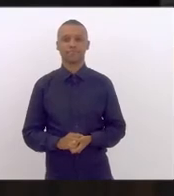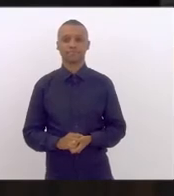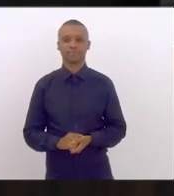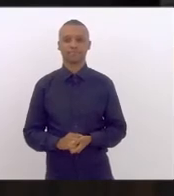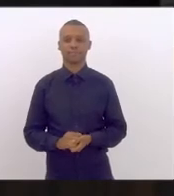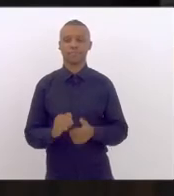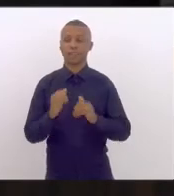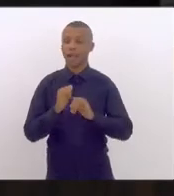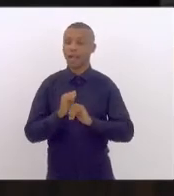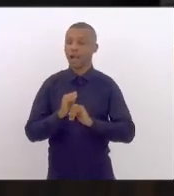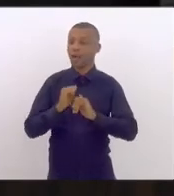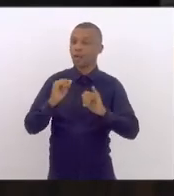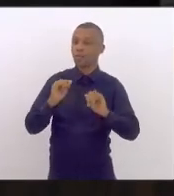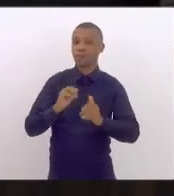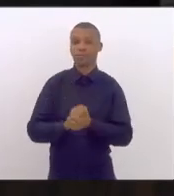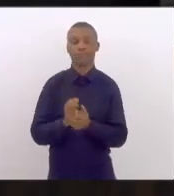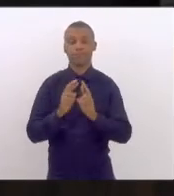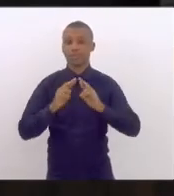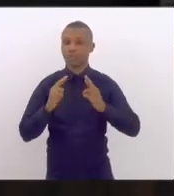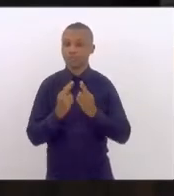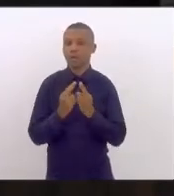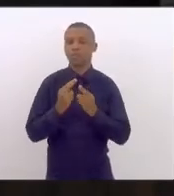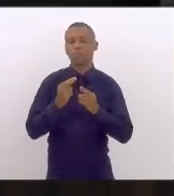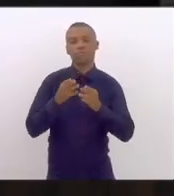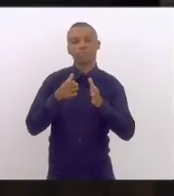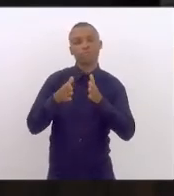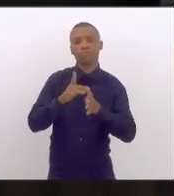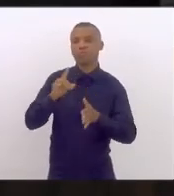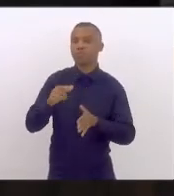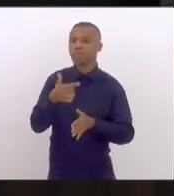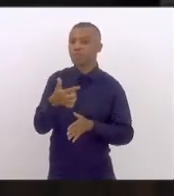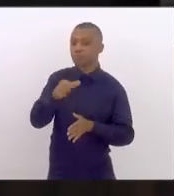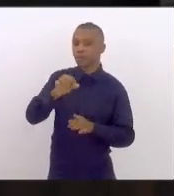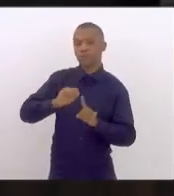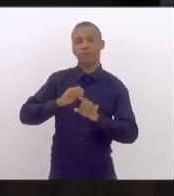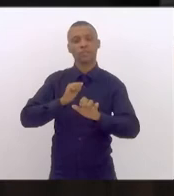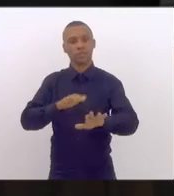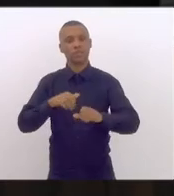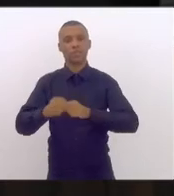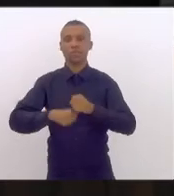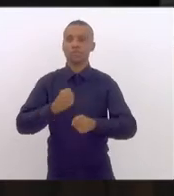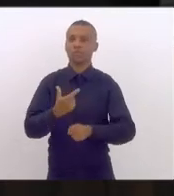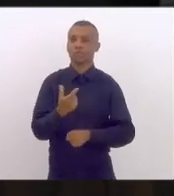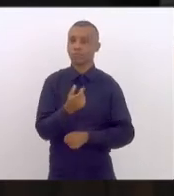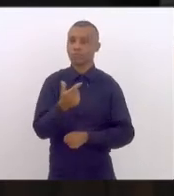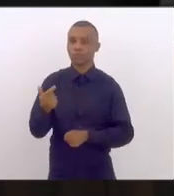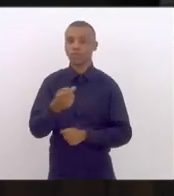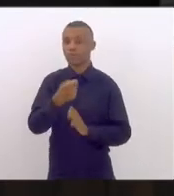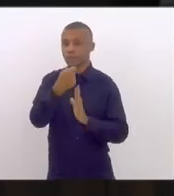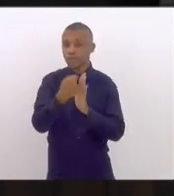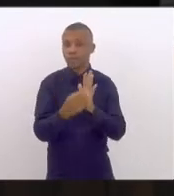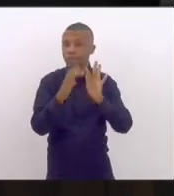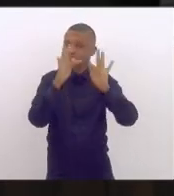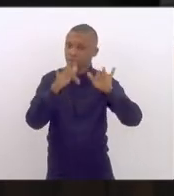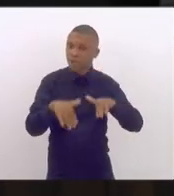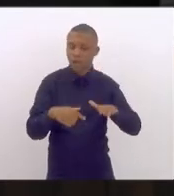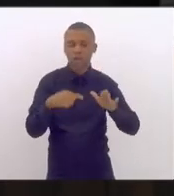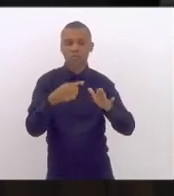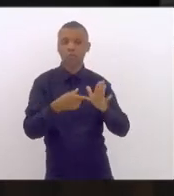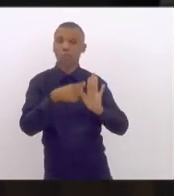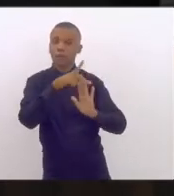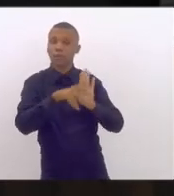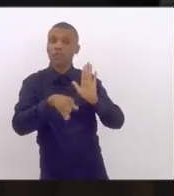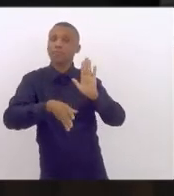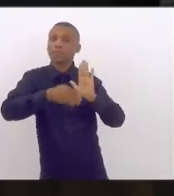anuncio sessão ordinária do dia 29 de setembro de 2022 redação final assim emendado